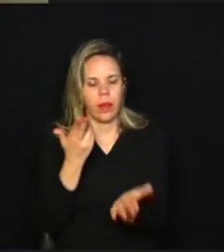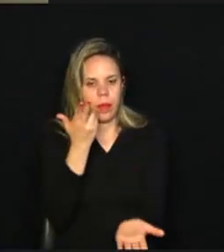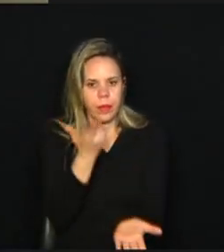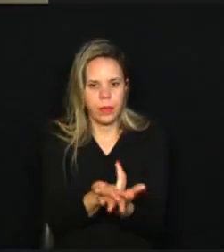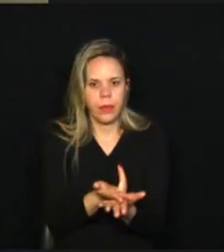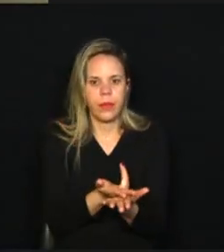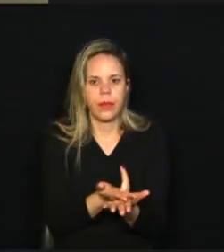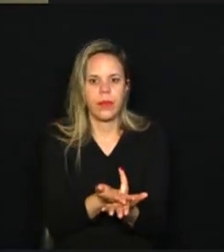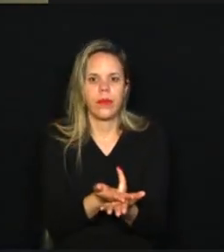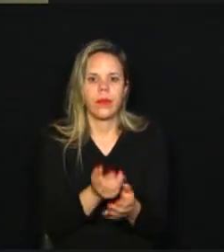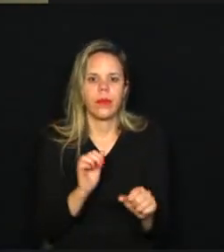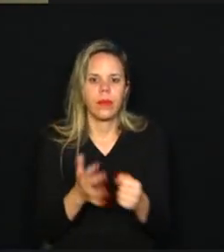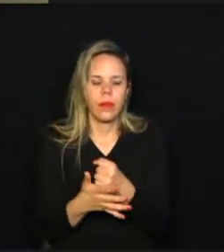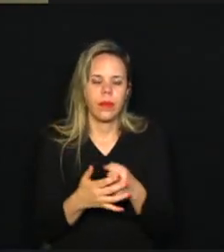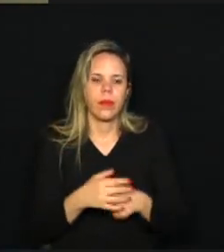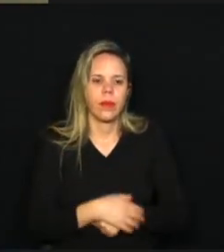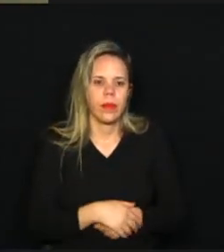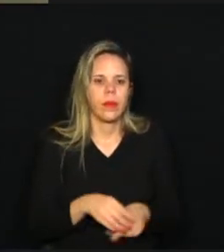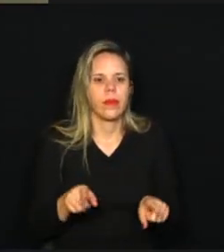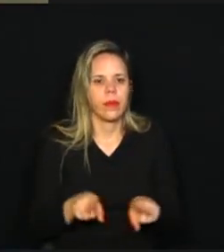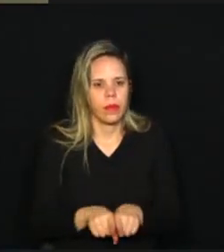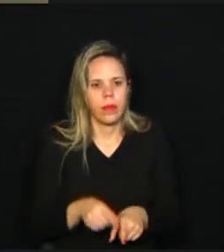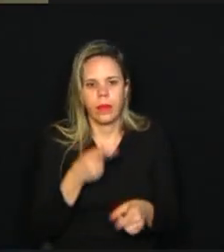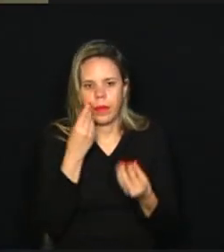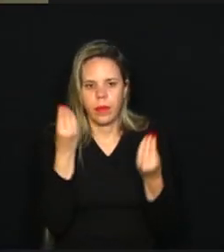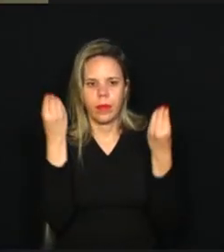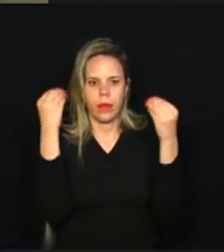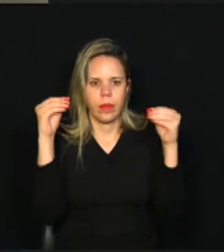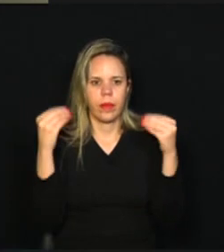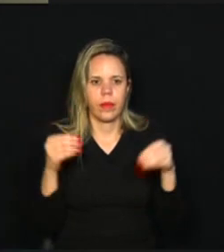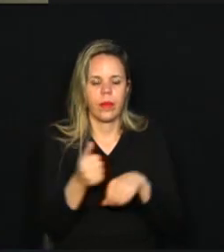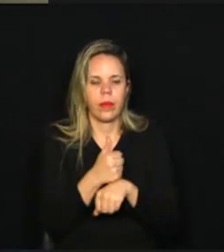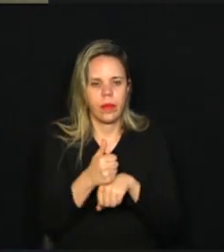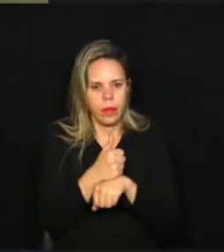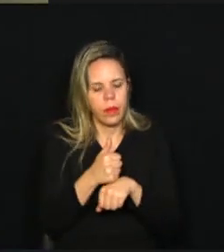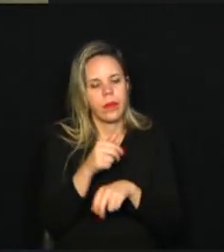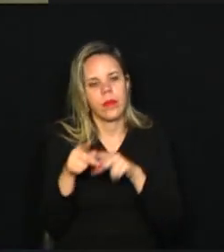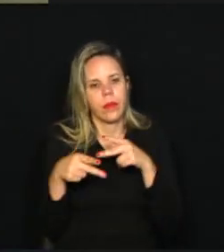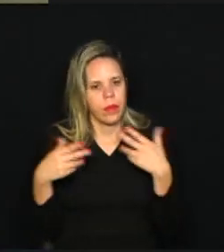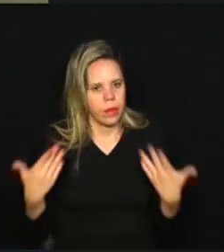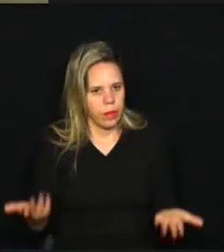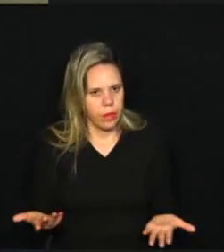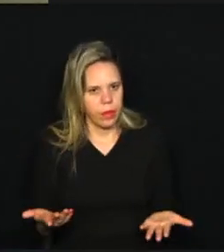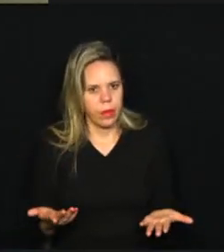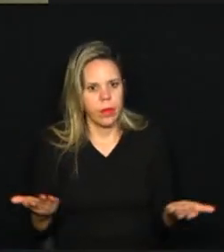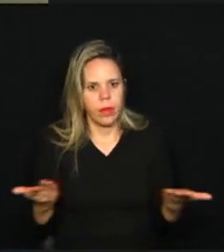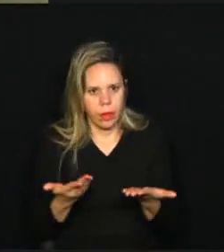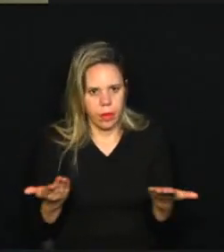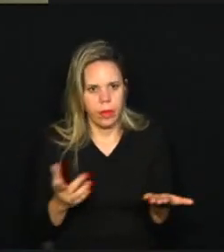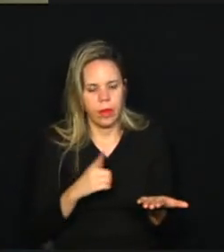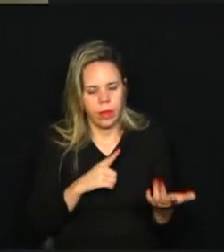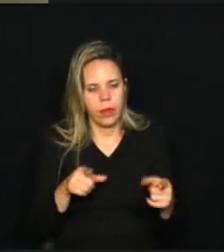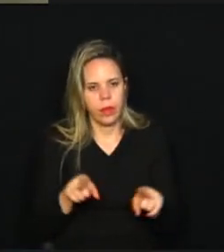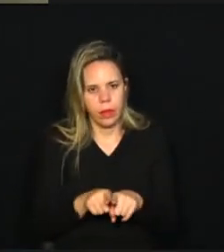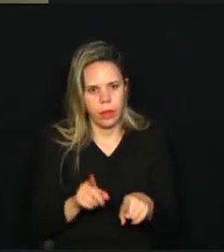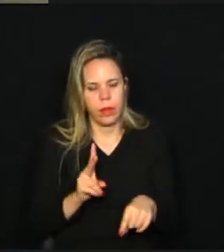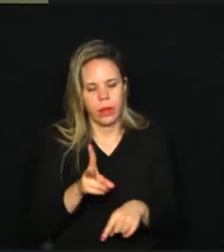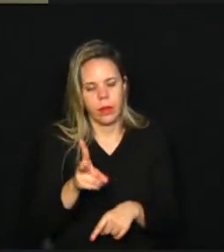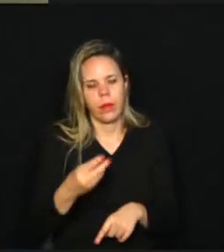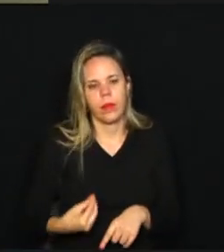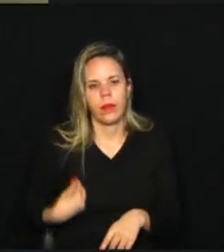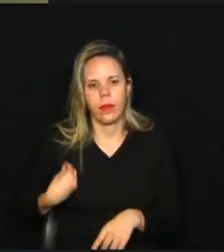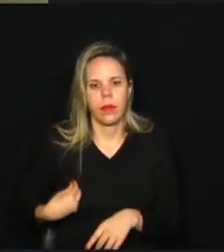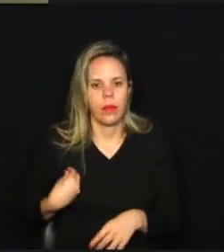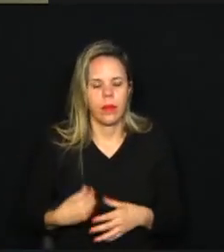por coronavírus. Ele também coloca, né, o segmento dos sintomáticos, né? Há hoje também, continua existindo,